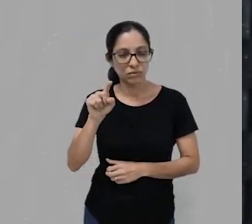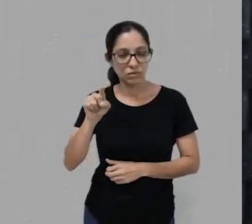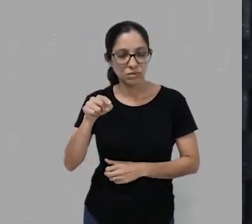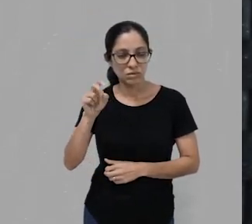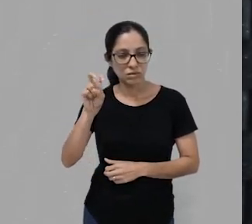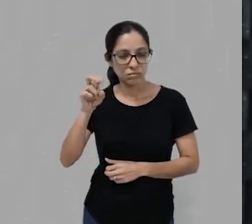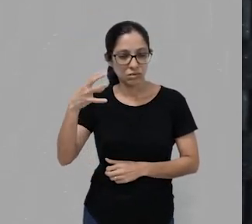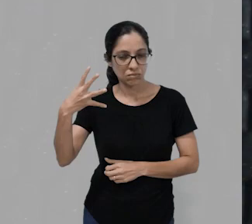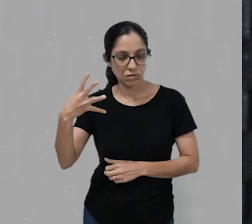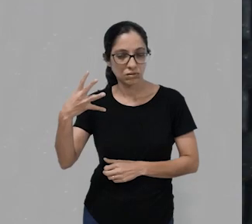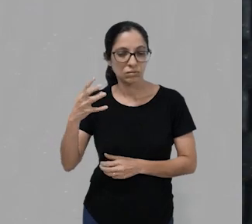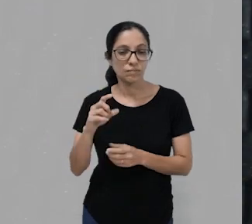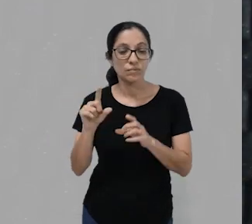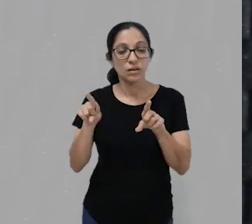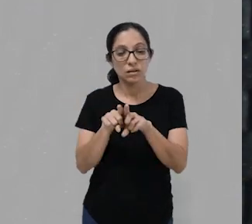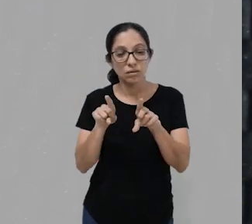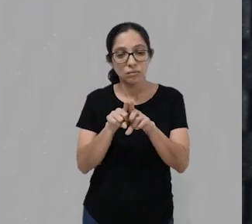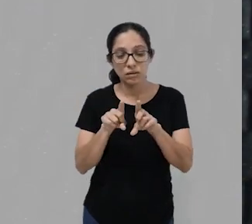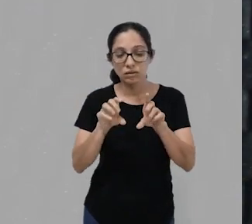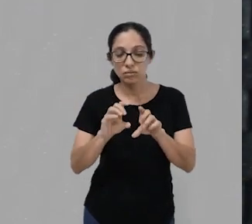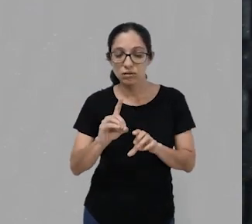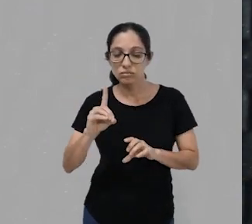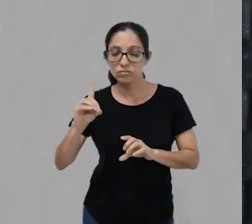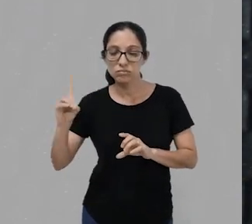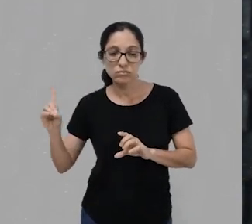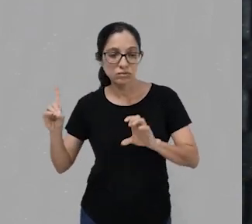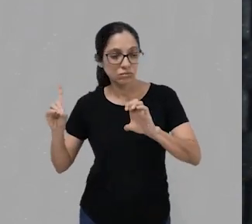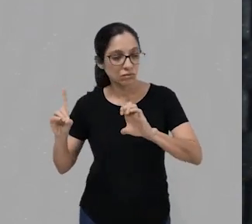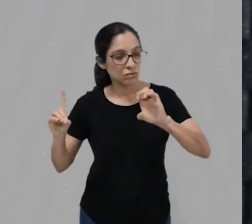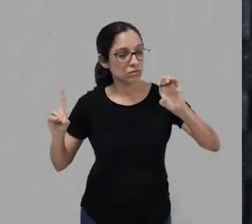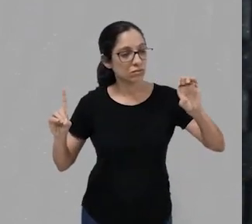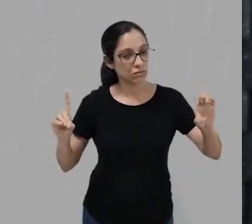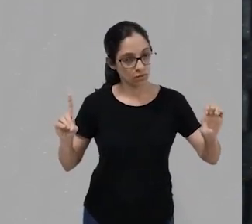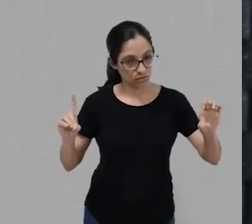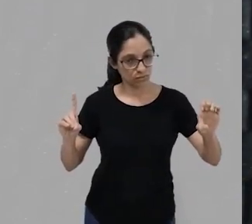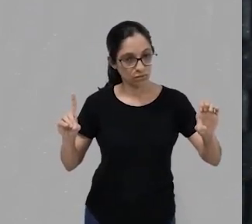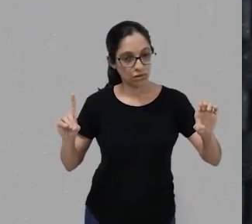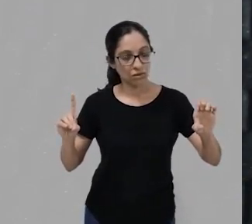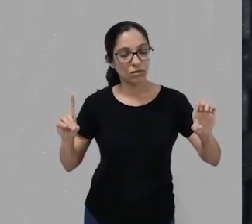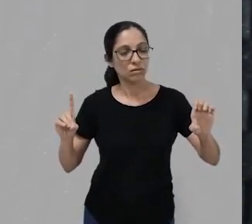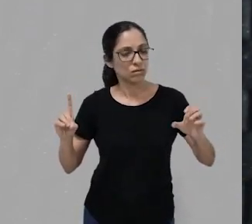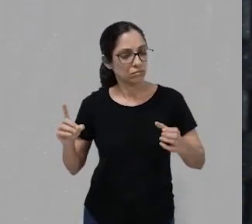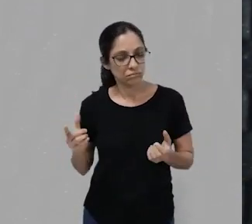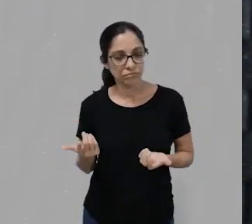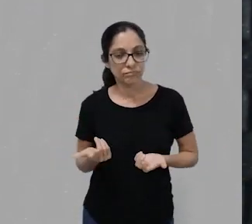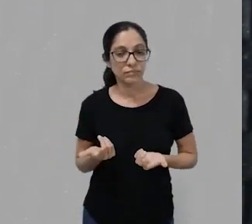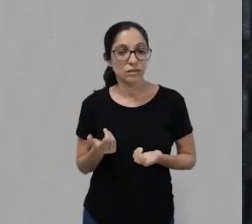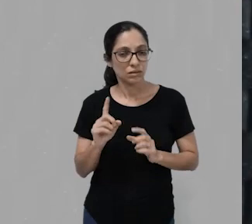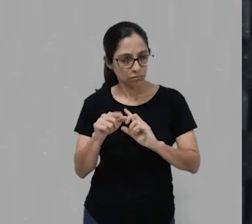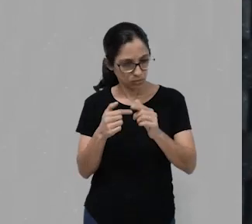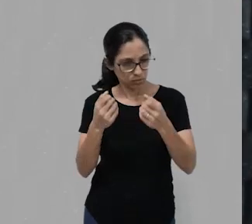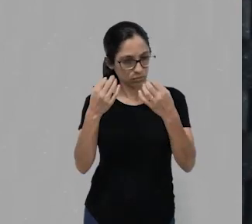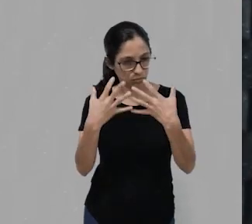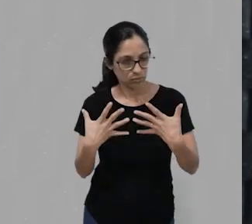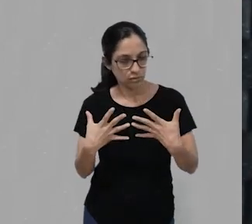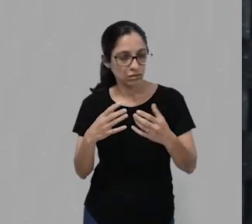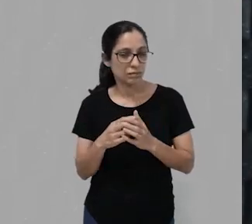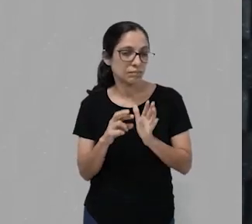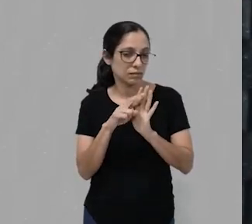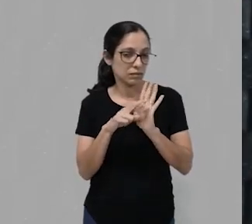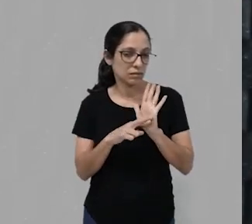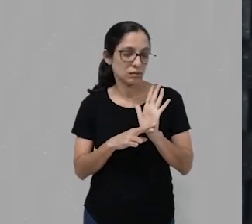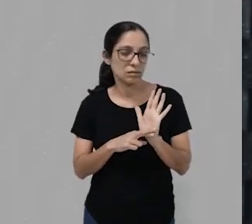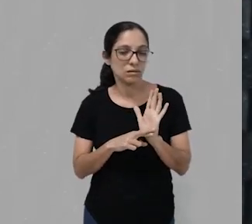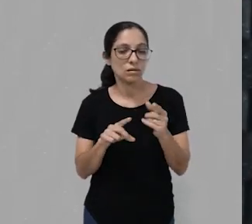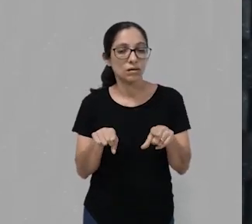da quadra, ó, o lado direito e o lado esquerdo. Assim também do outro lado. Daqui a pouco eu vou entrar na regra.